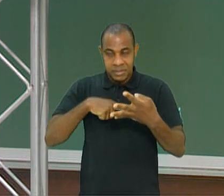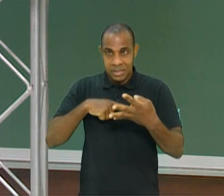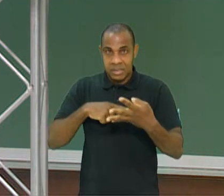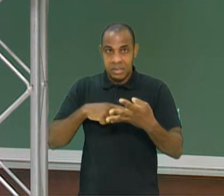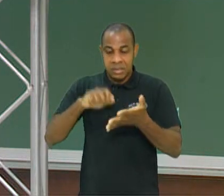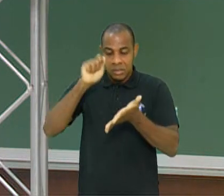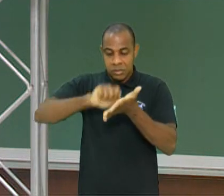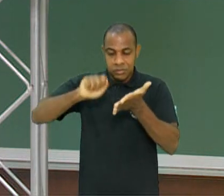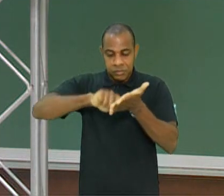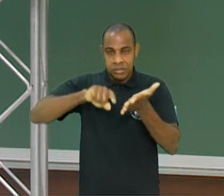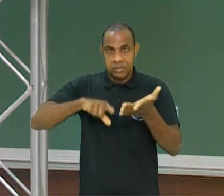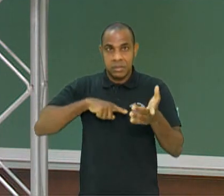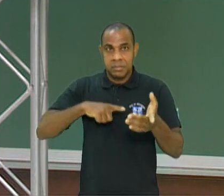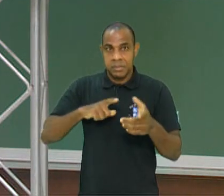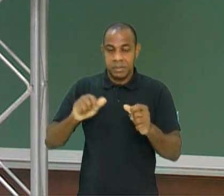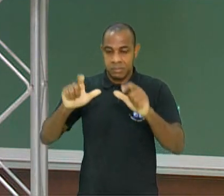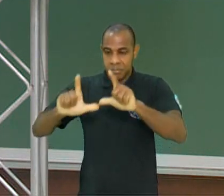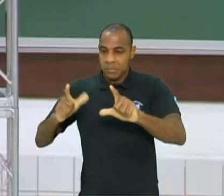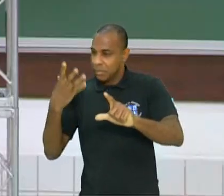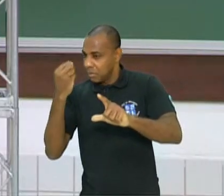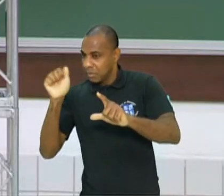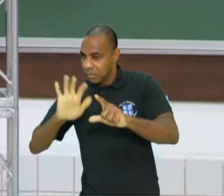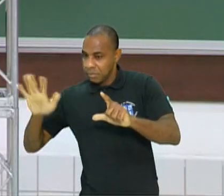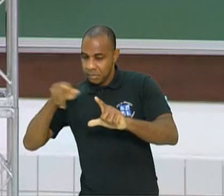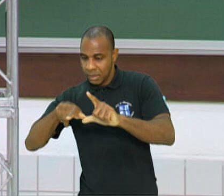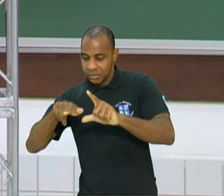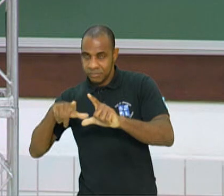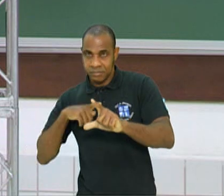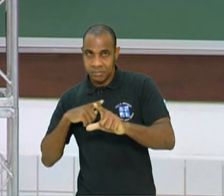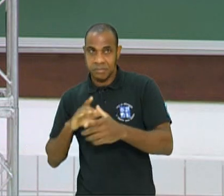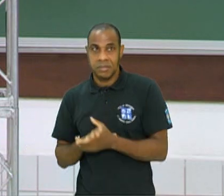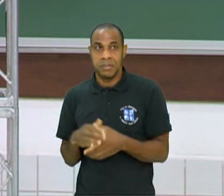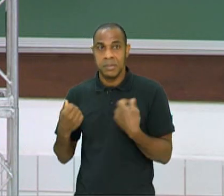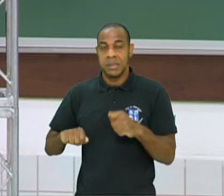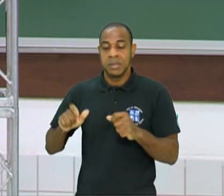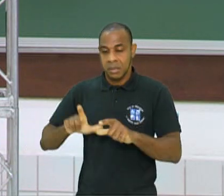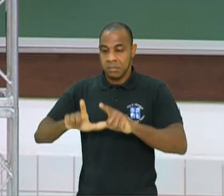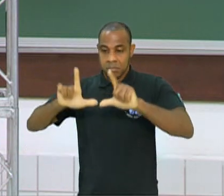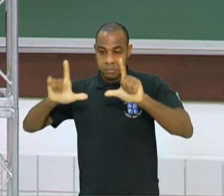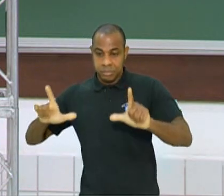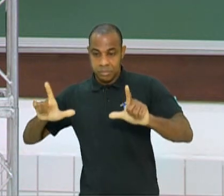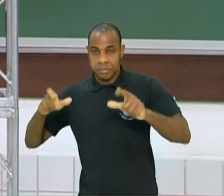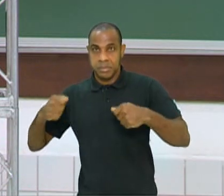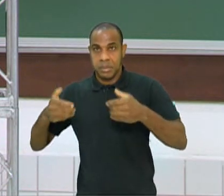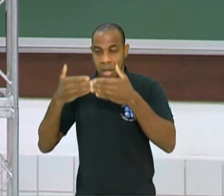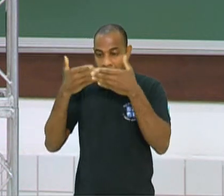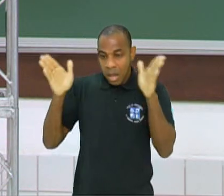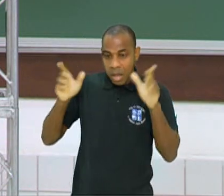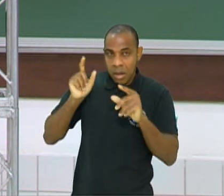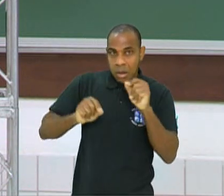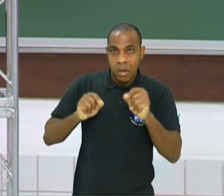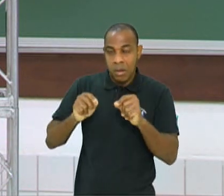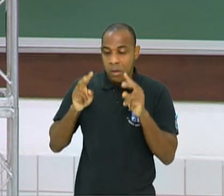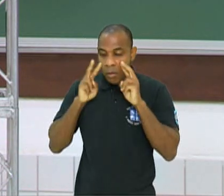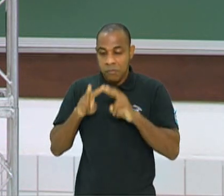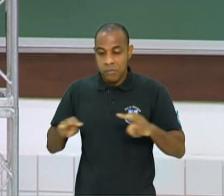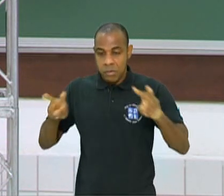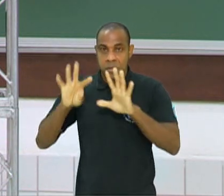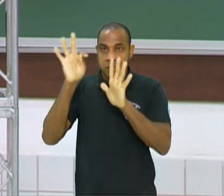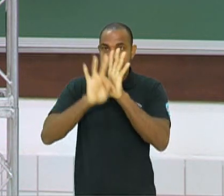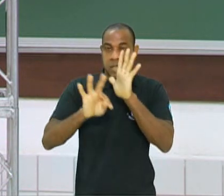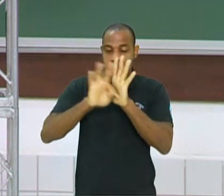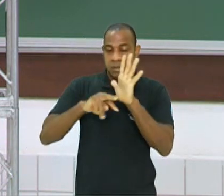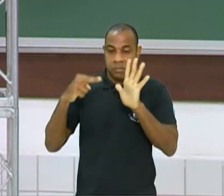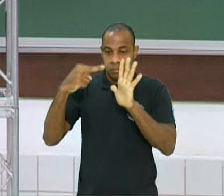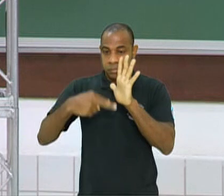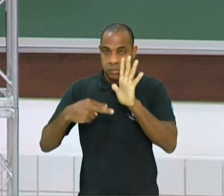escrito, também tem imagens. Então é aquela velha história, a gente precisa ampliar a nossa visão de texto, porque